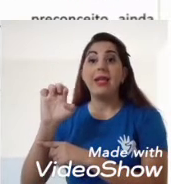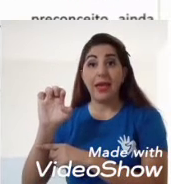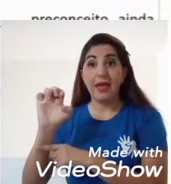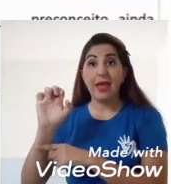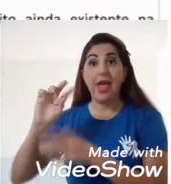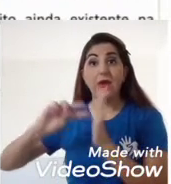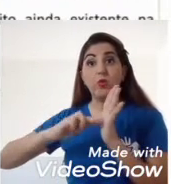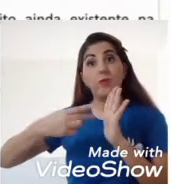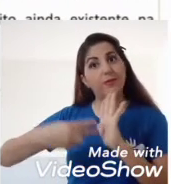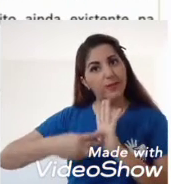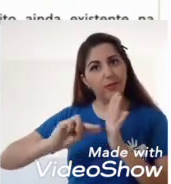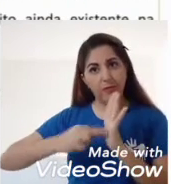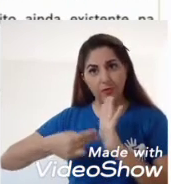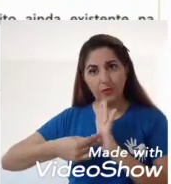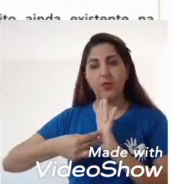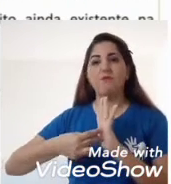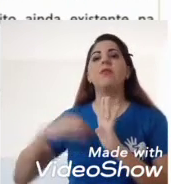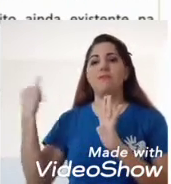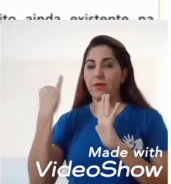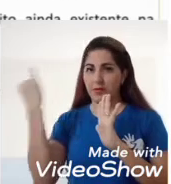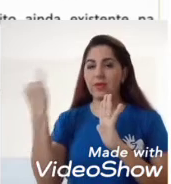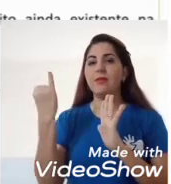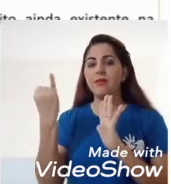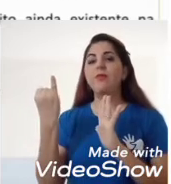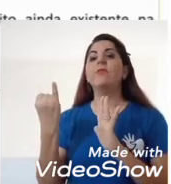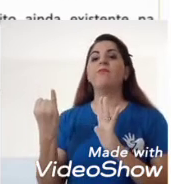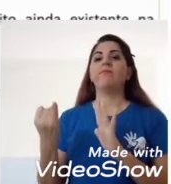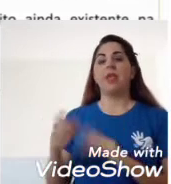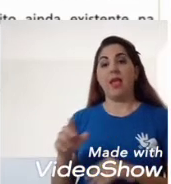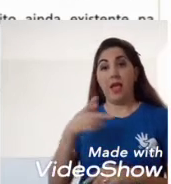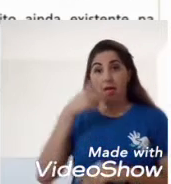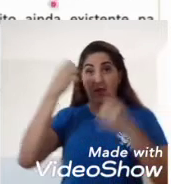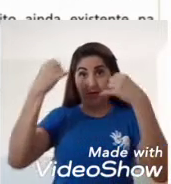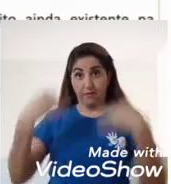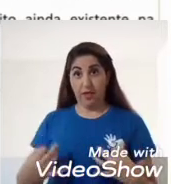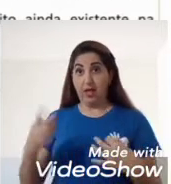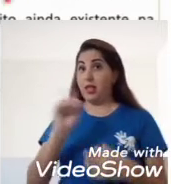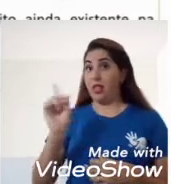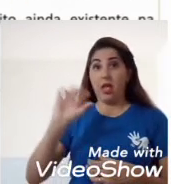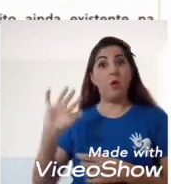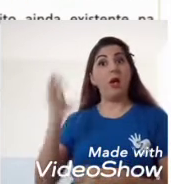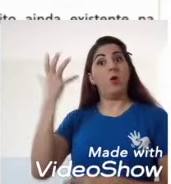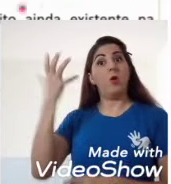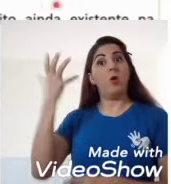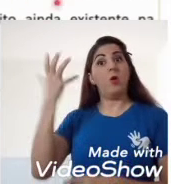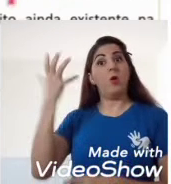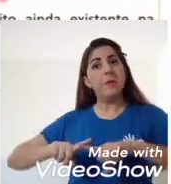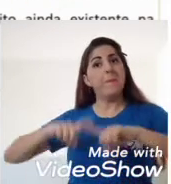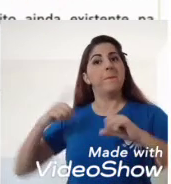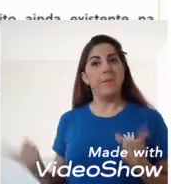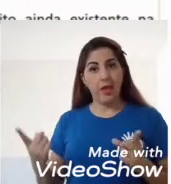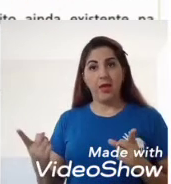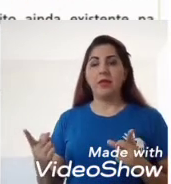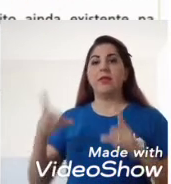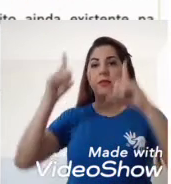Não ocorre mais. Porém, olha aí, a ideia de oposição. Não ocorre, porém, os deficientes têm dificuldade.